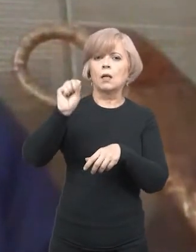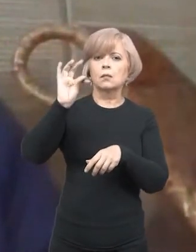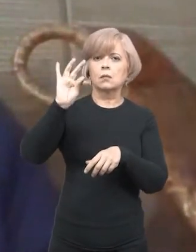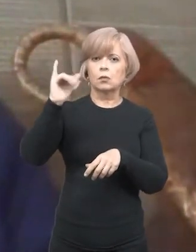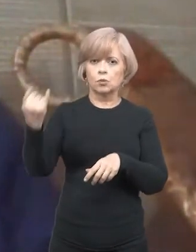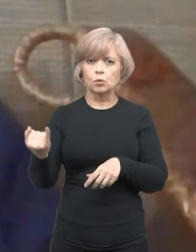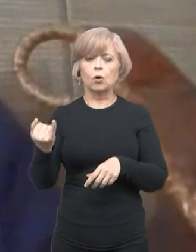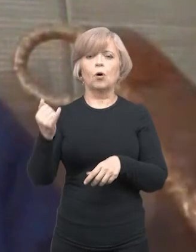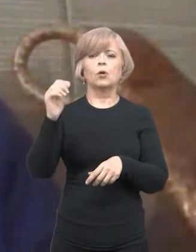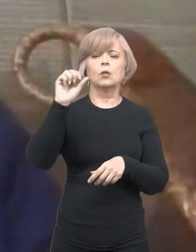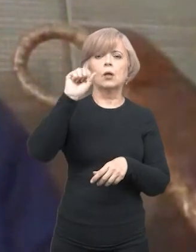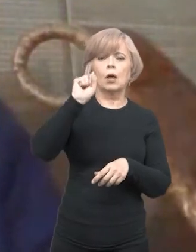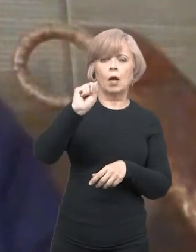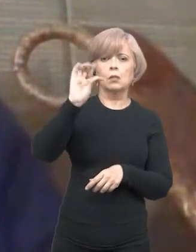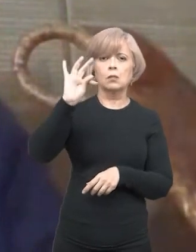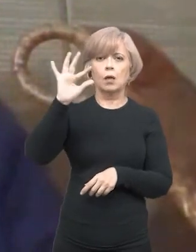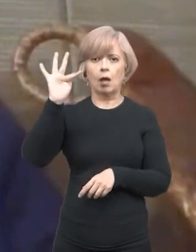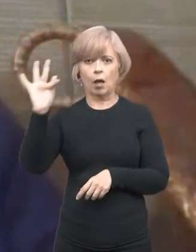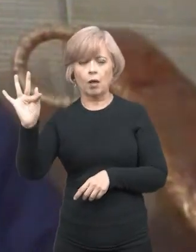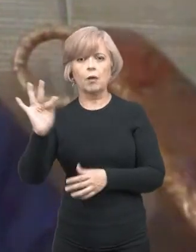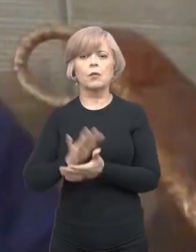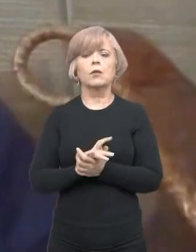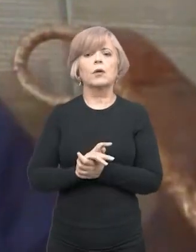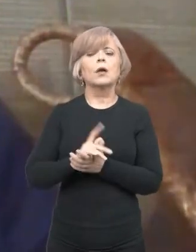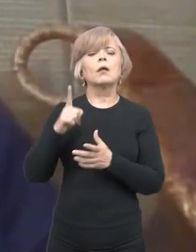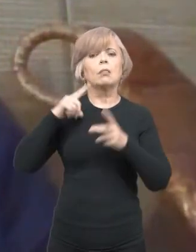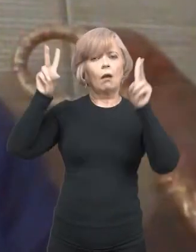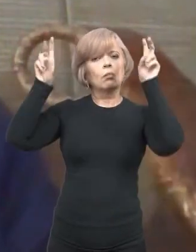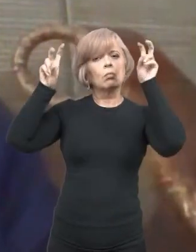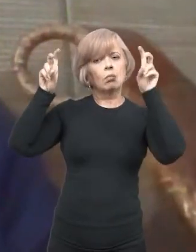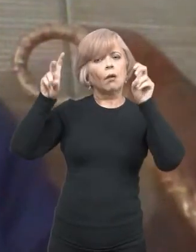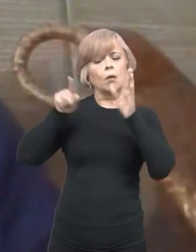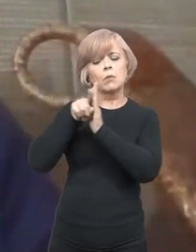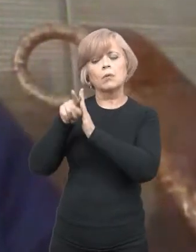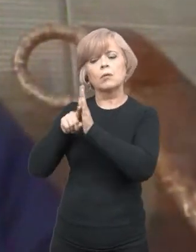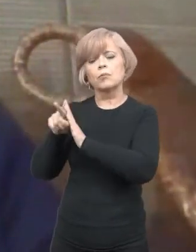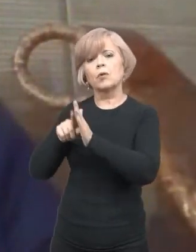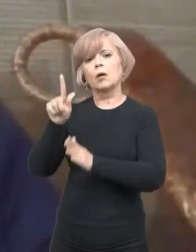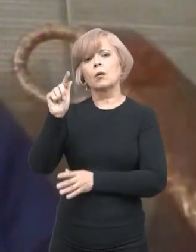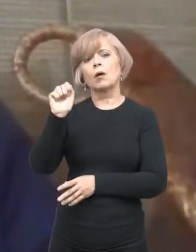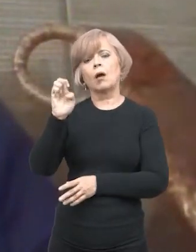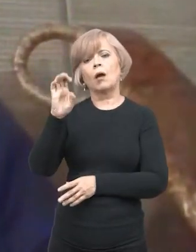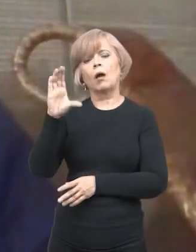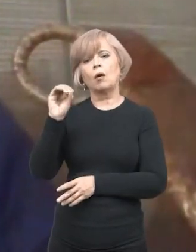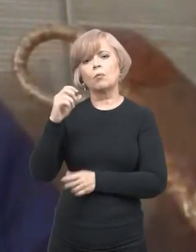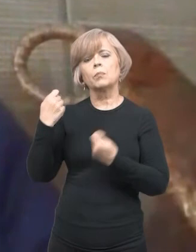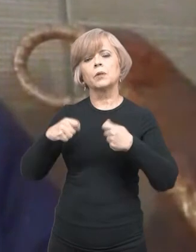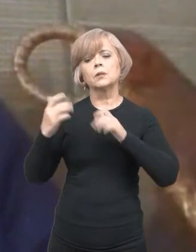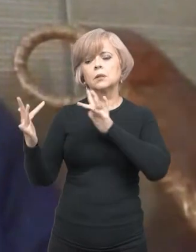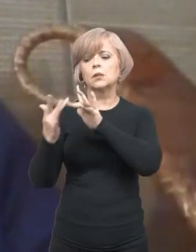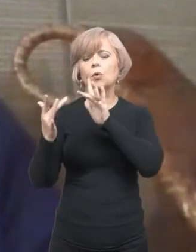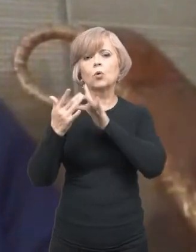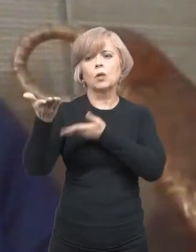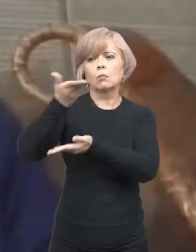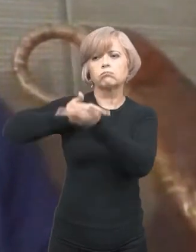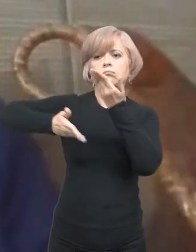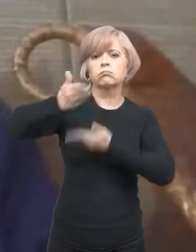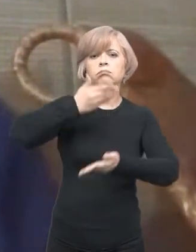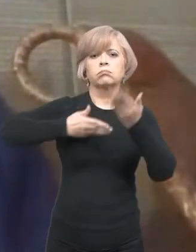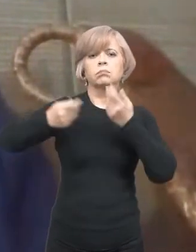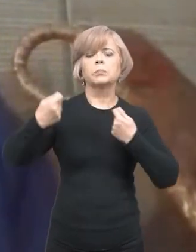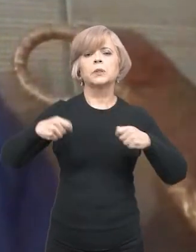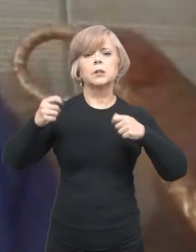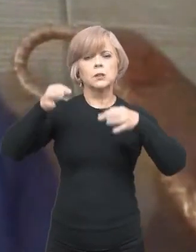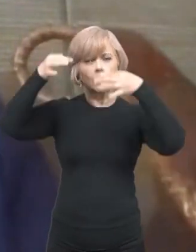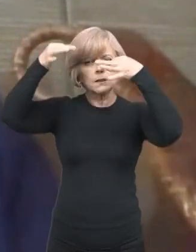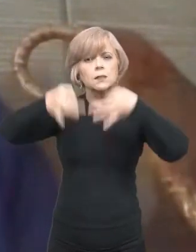STF, que envolvem temas investigados pelo GAECO. Então, essa interlocução ela tem que ser precisa